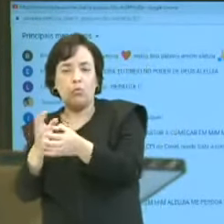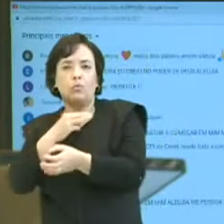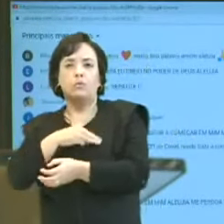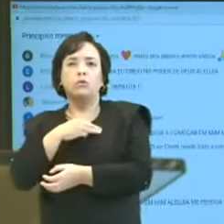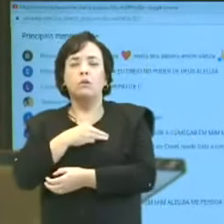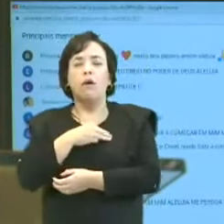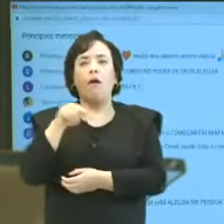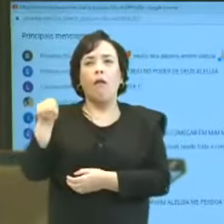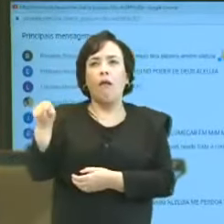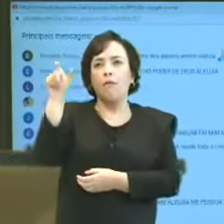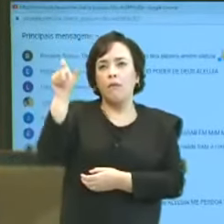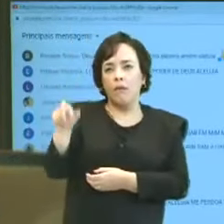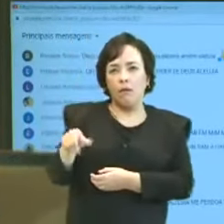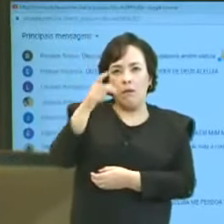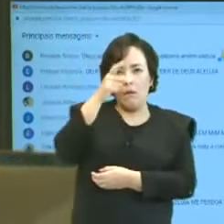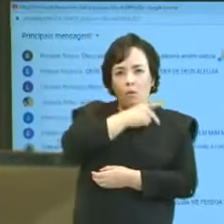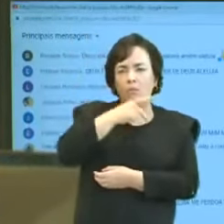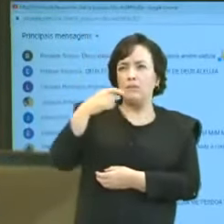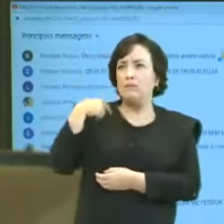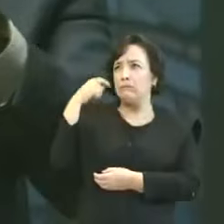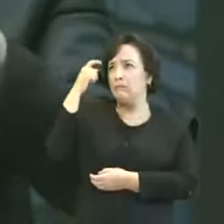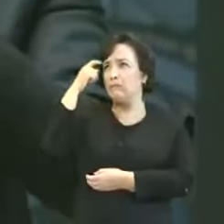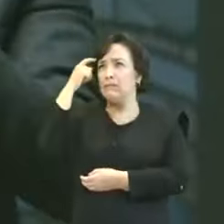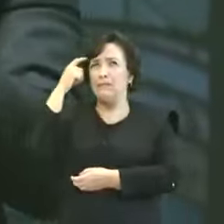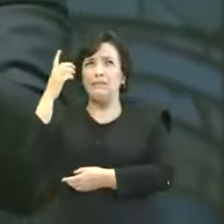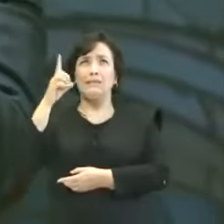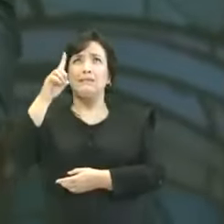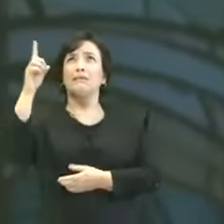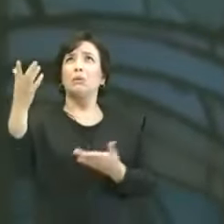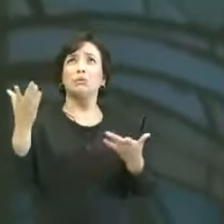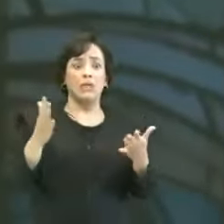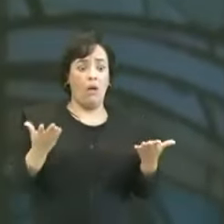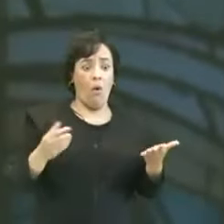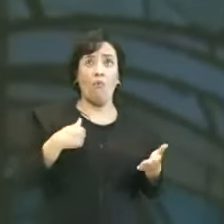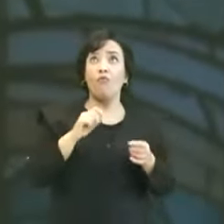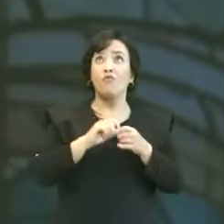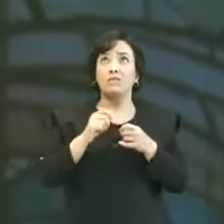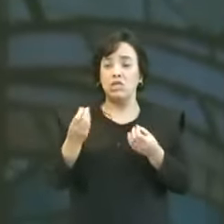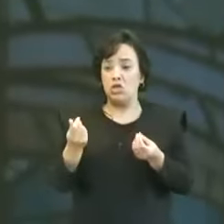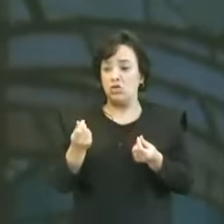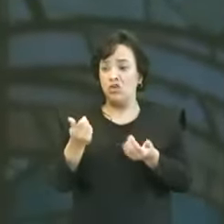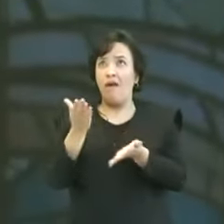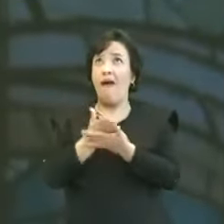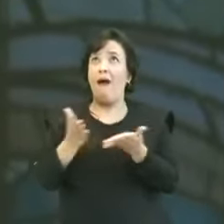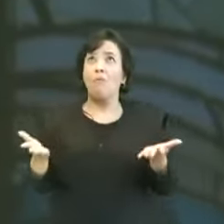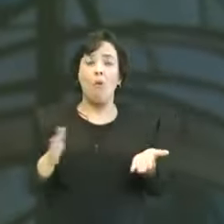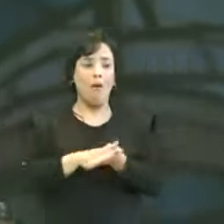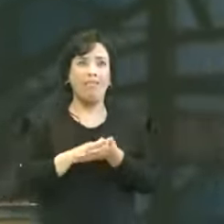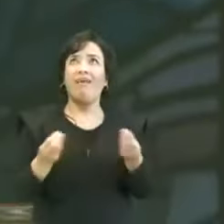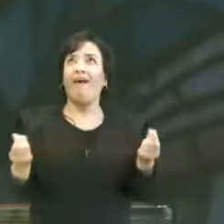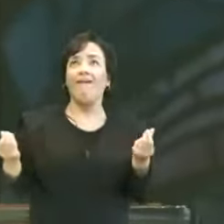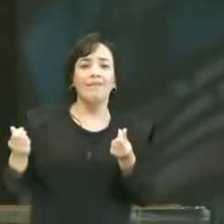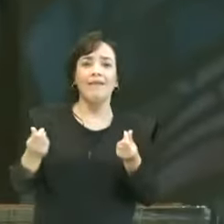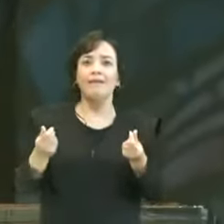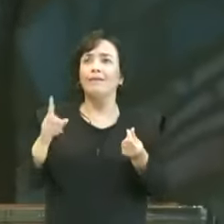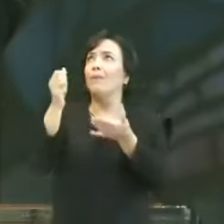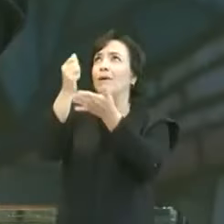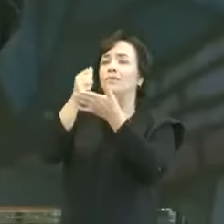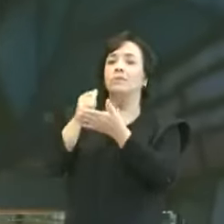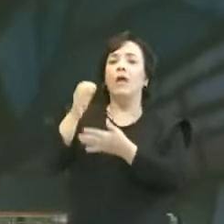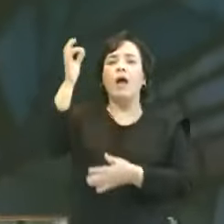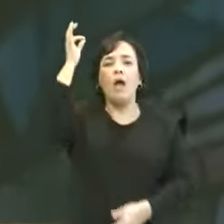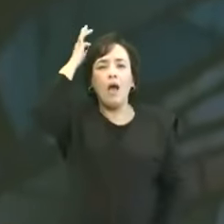falando com Deus, pedindo, Senhor, traz a provisão. E aí o Espírito fala para ele,